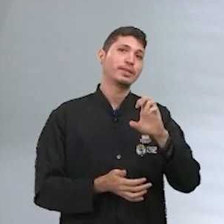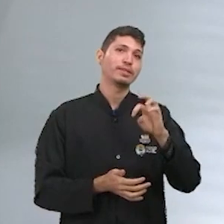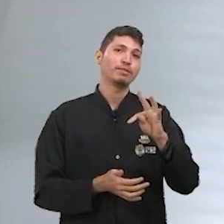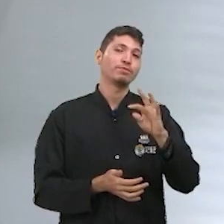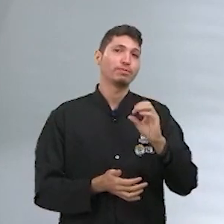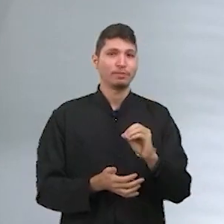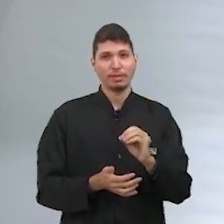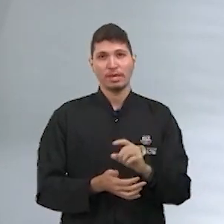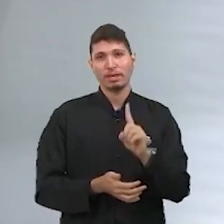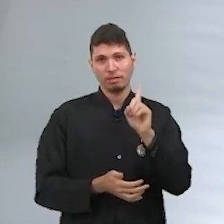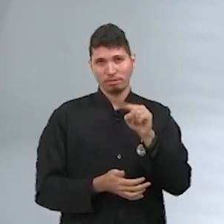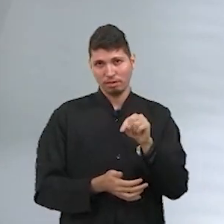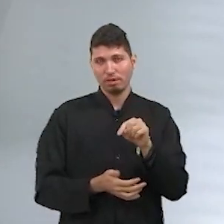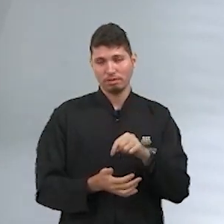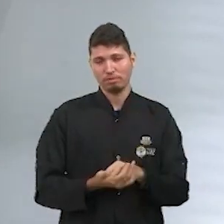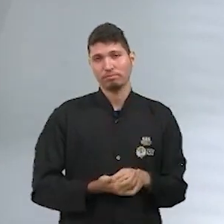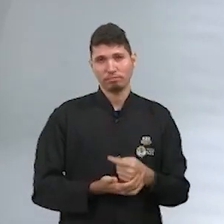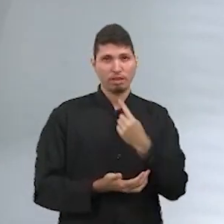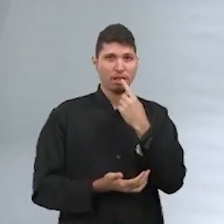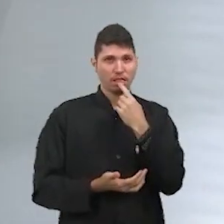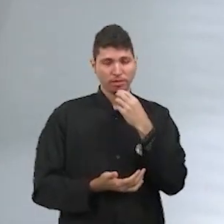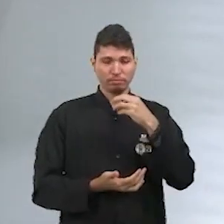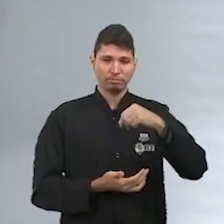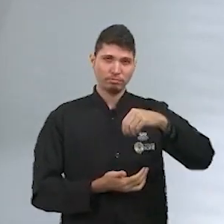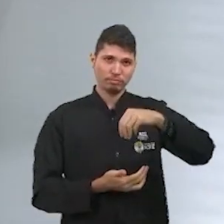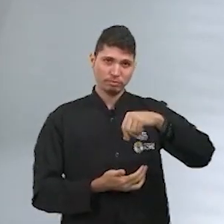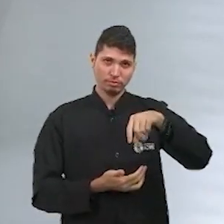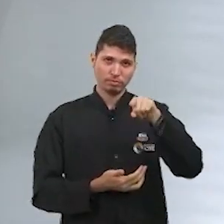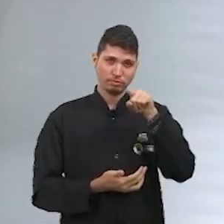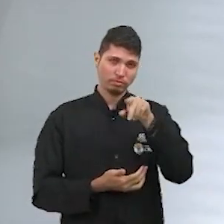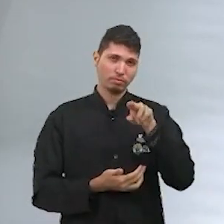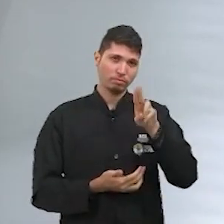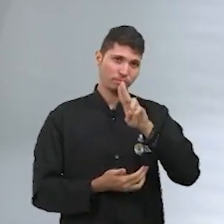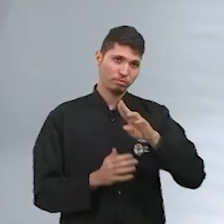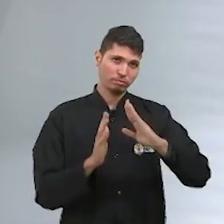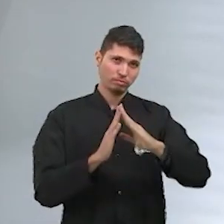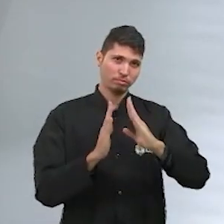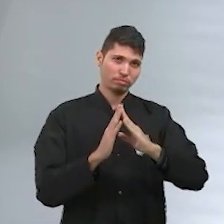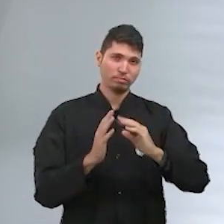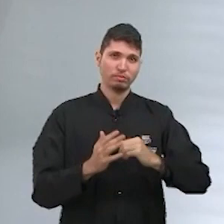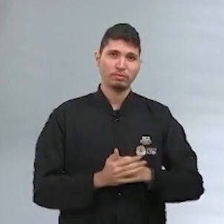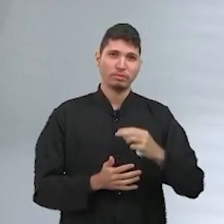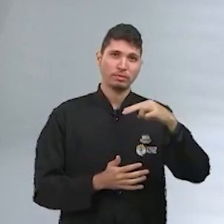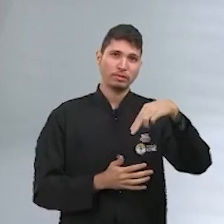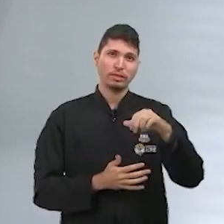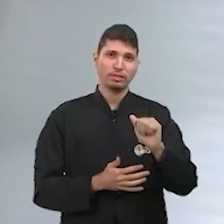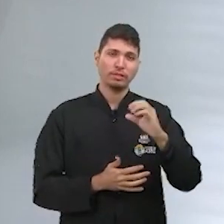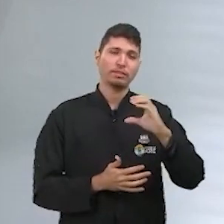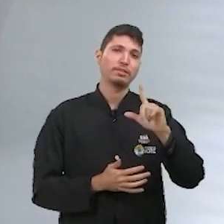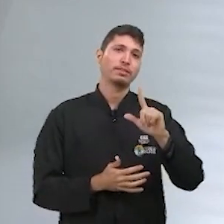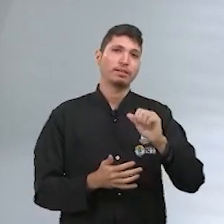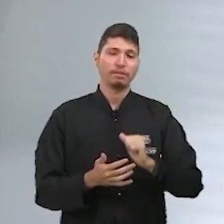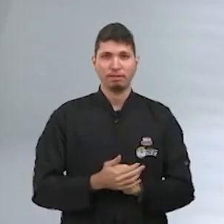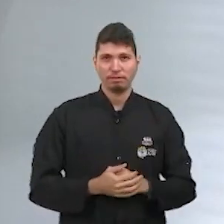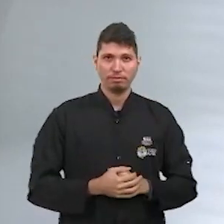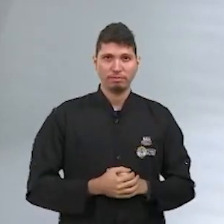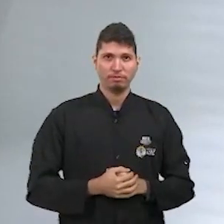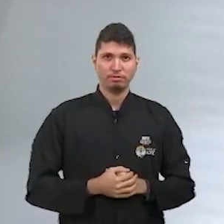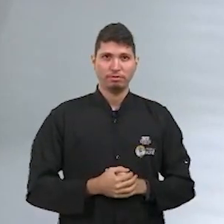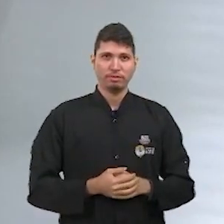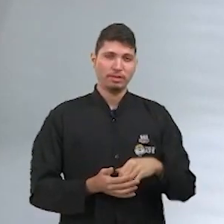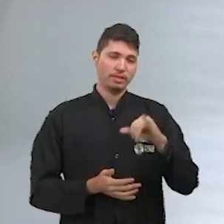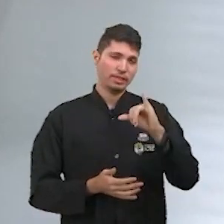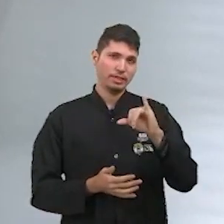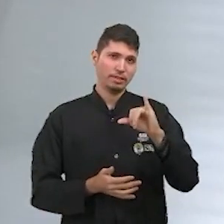famoso sal, o sal de cozinha, né? O sal que você utiliza. Sabemos que o NaCl, ele é um típico